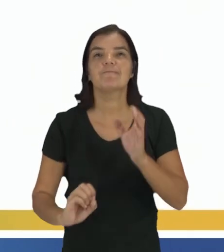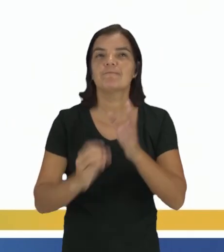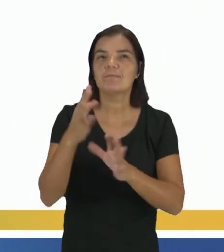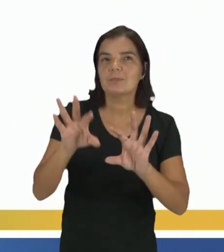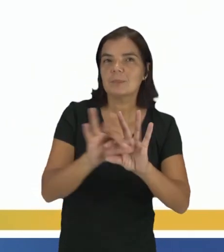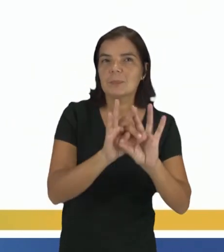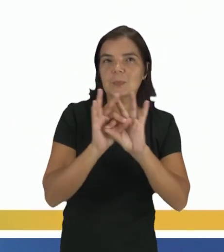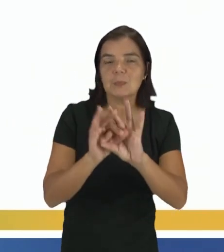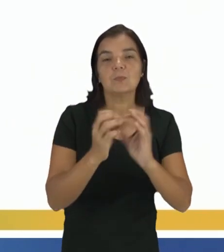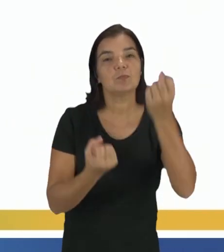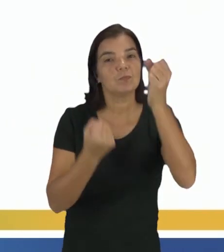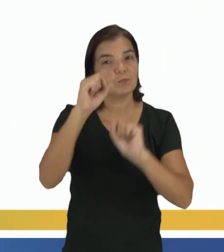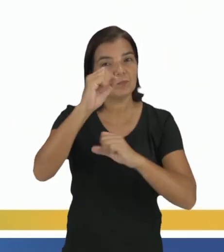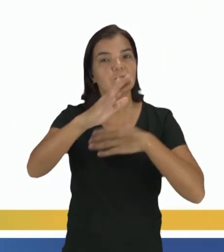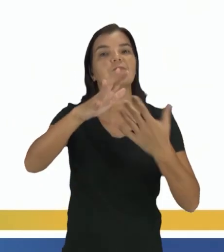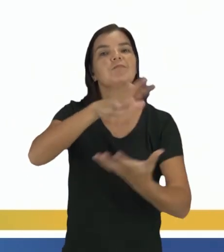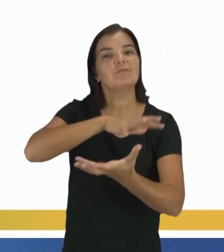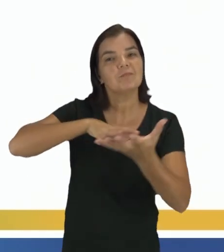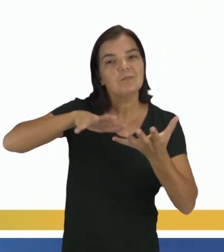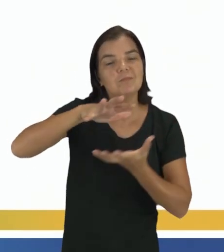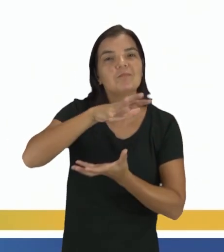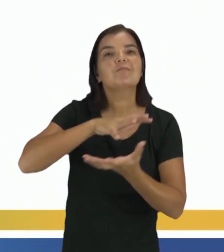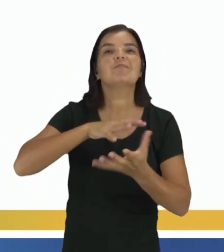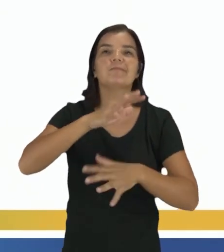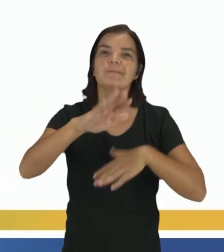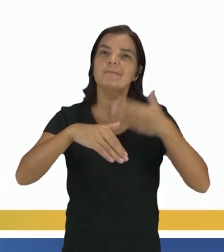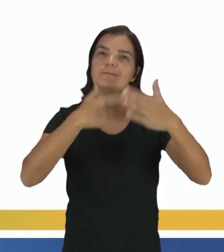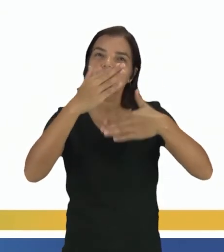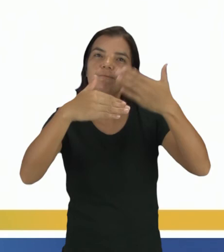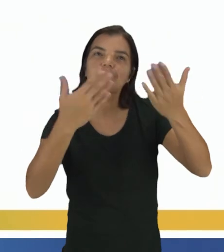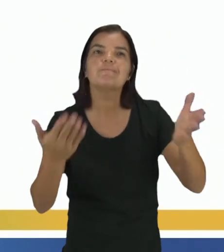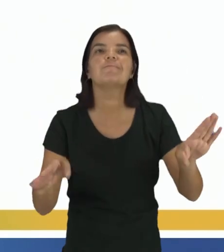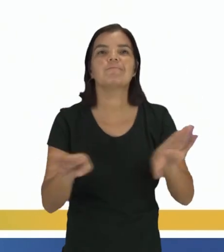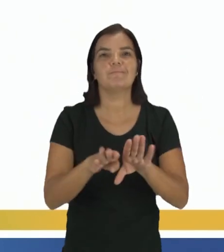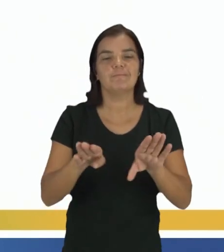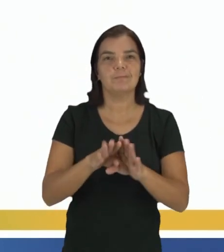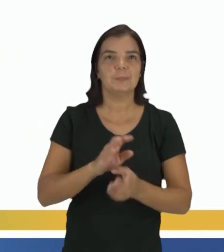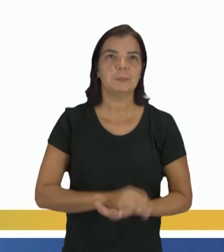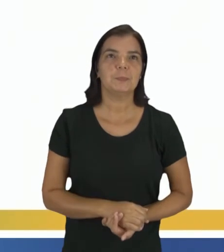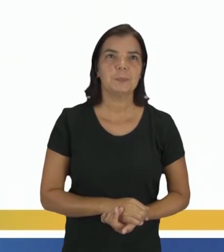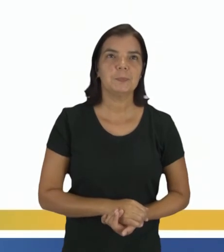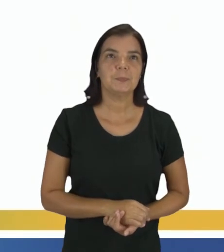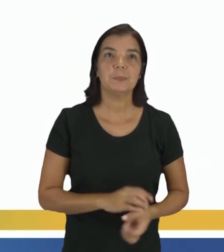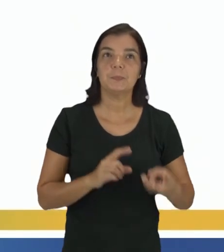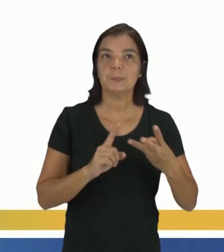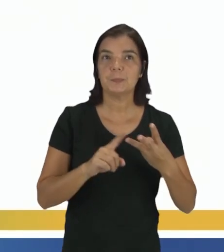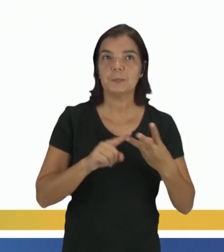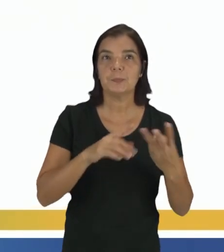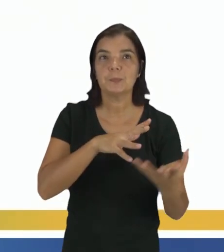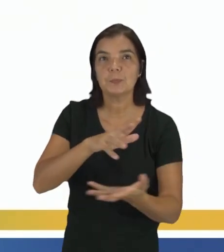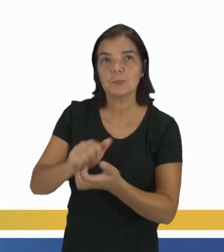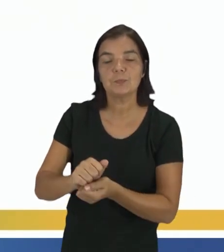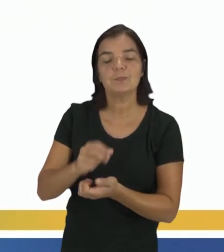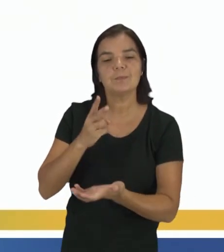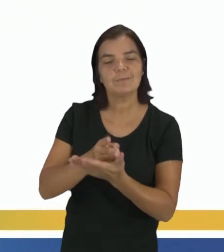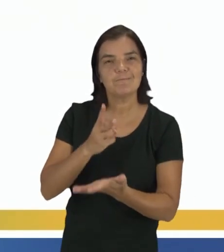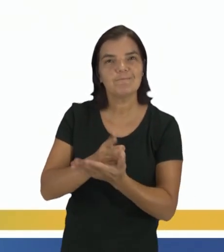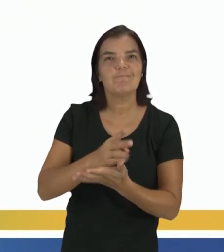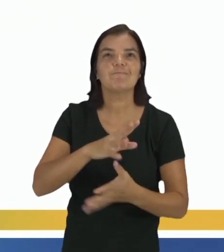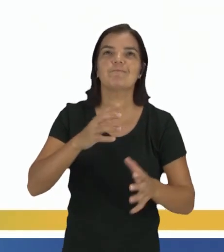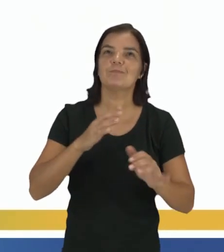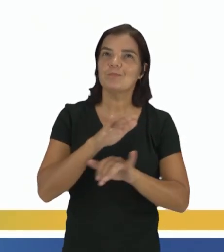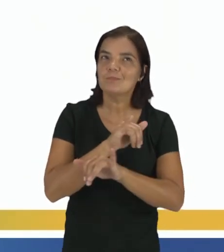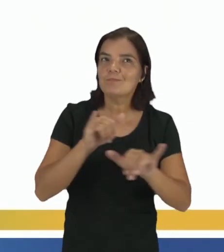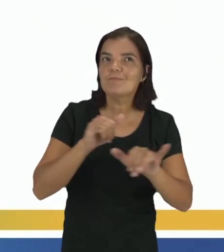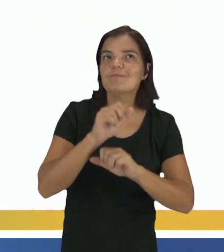associado ao processo industrial, que teve o seu maior desenvolvimento nessa região. E o terceiro, no mundo cada vez